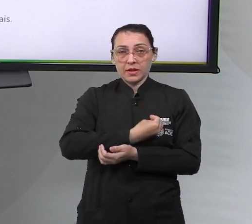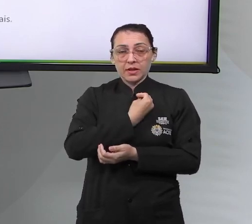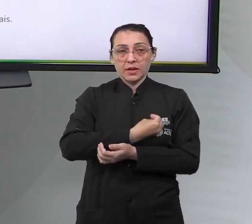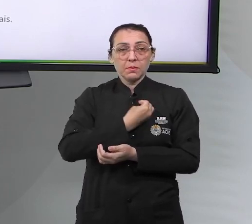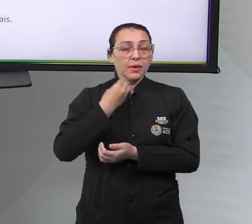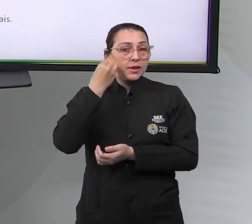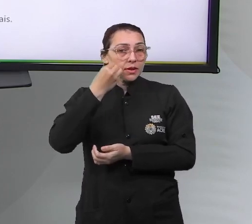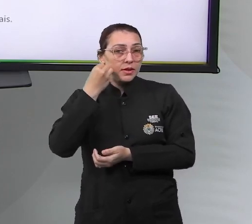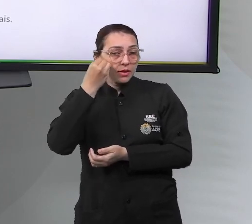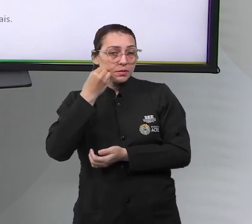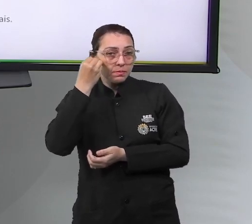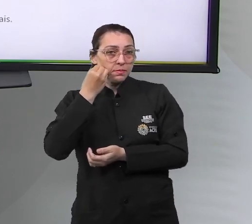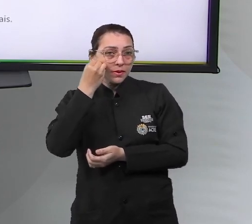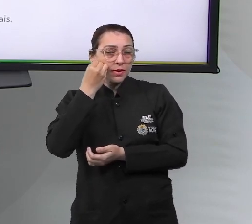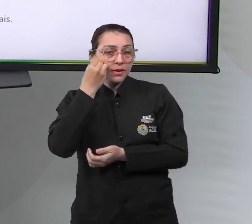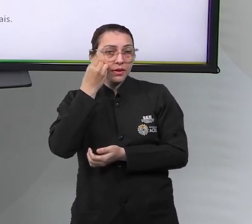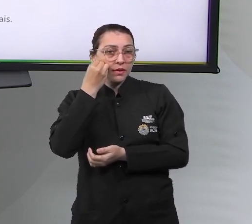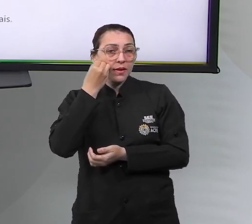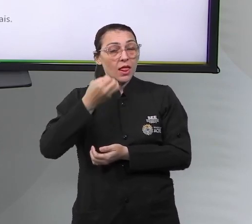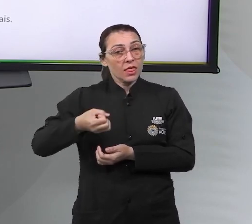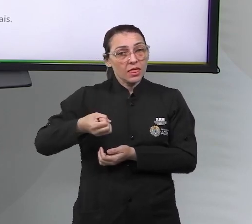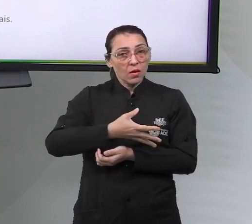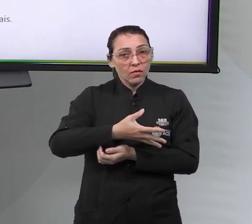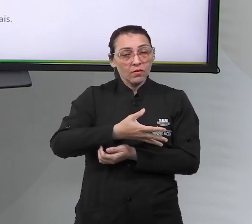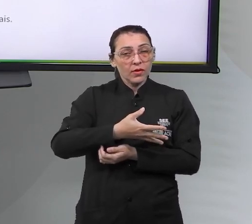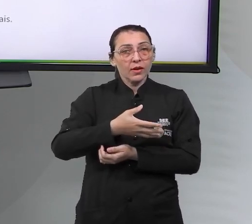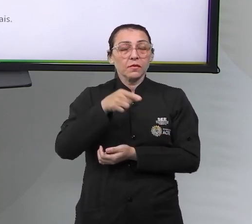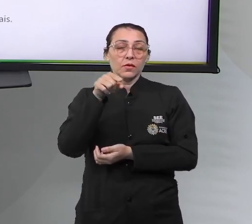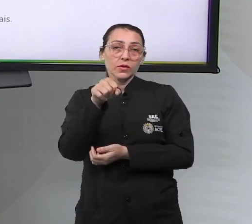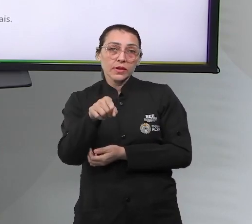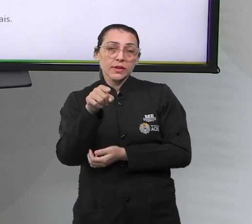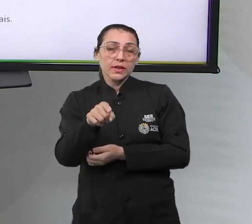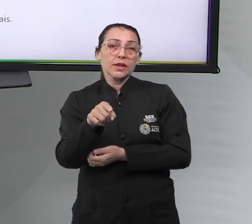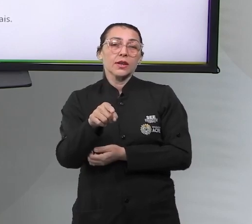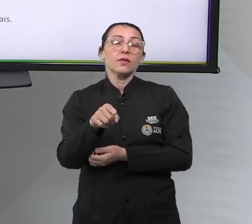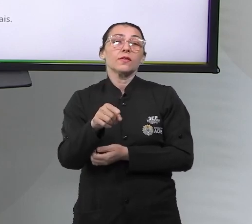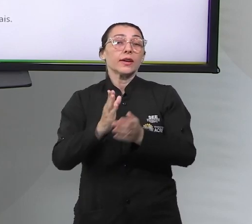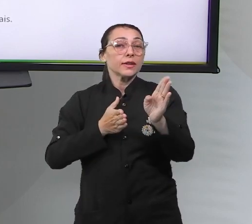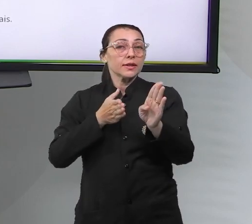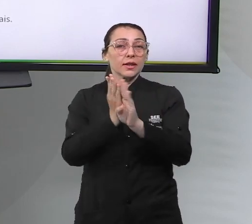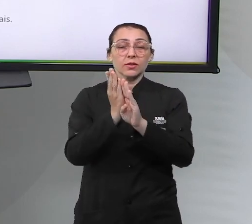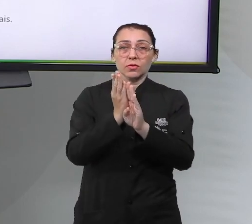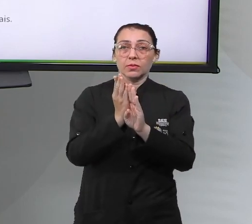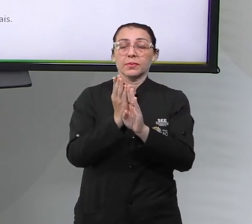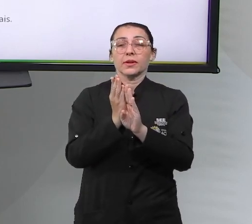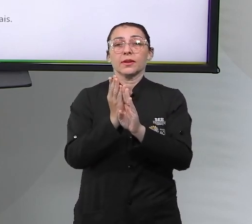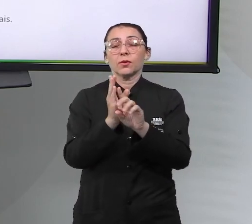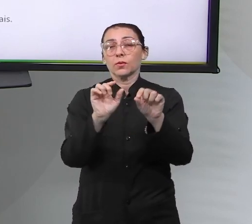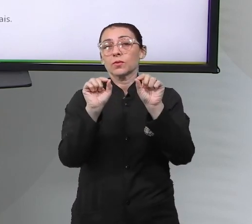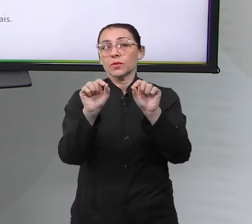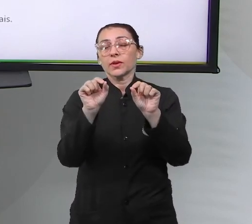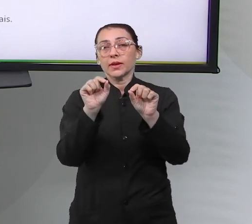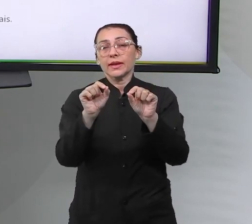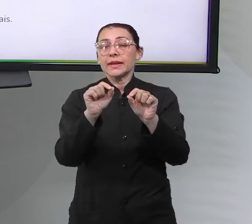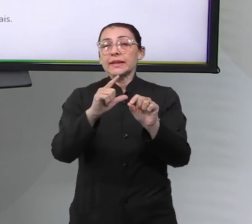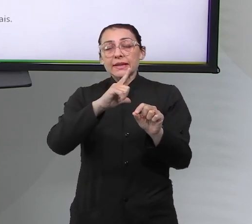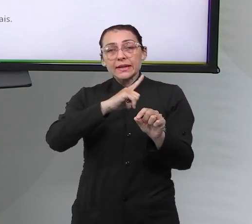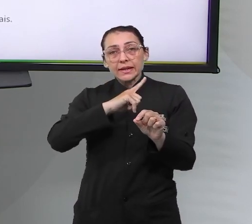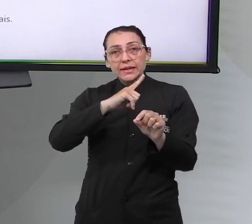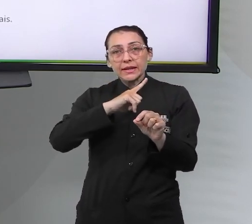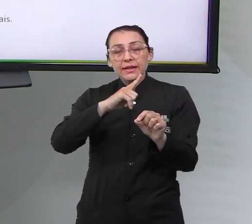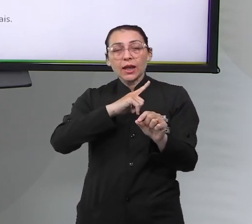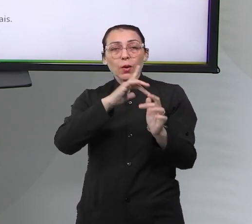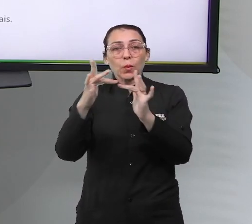uma experiência completamente nova. Você vai descobrir, muitas das vezes você tem